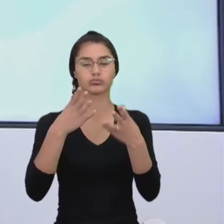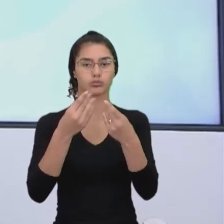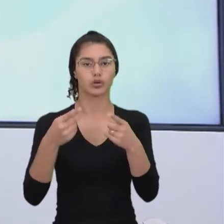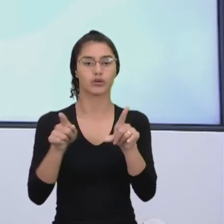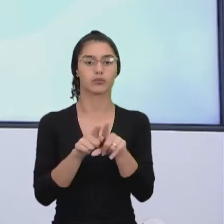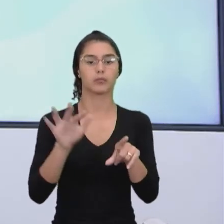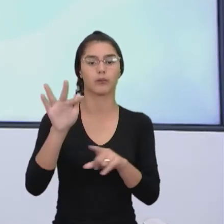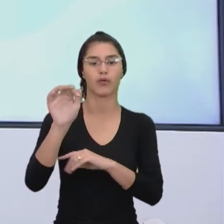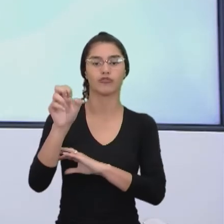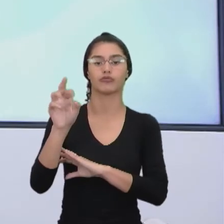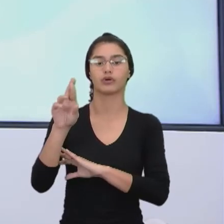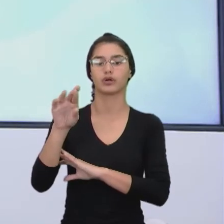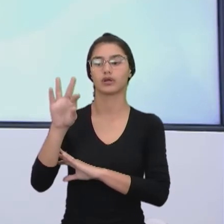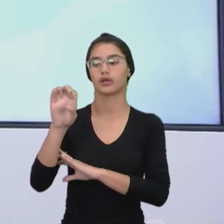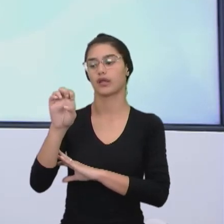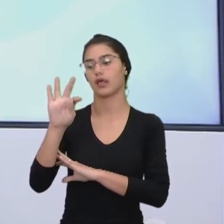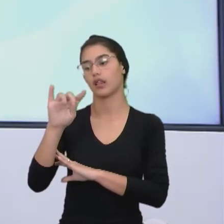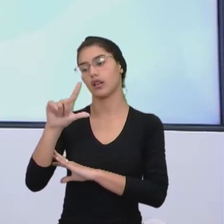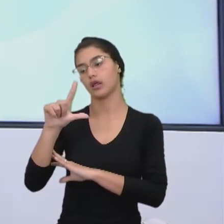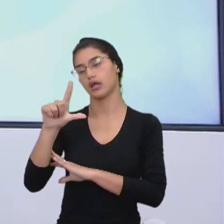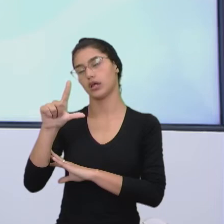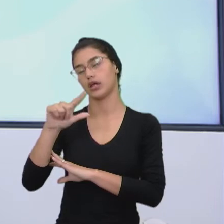para fertilização, né,